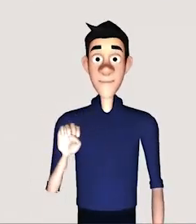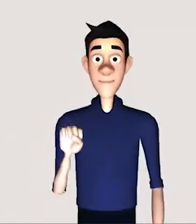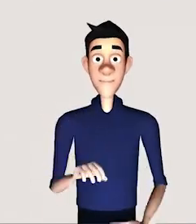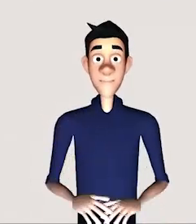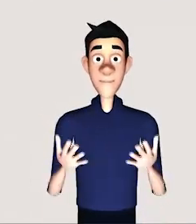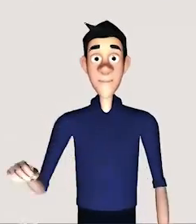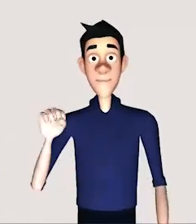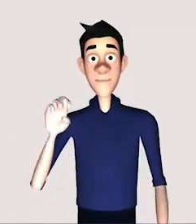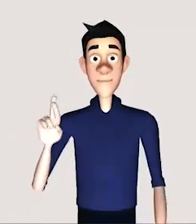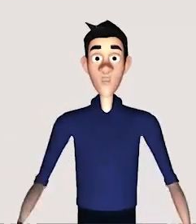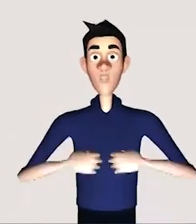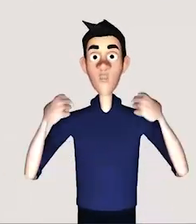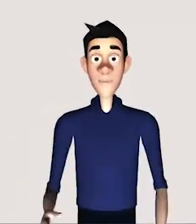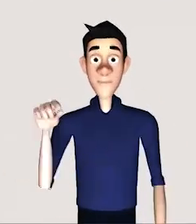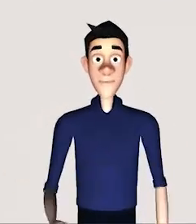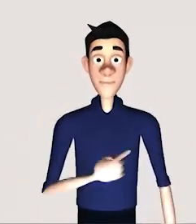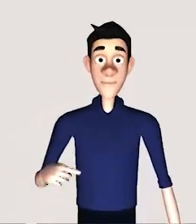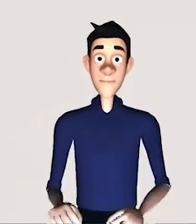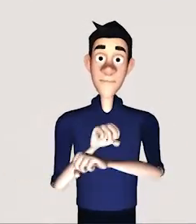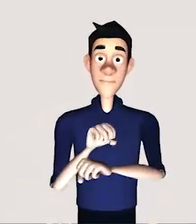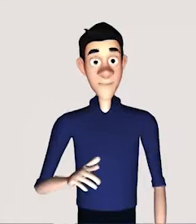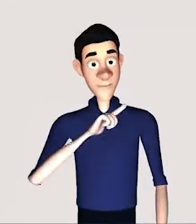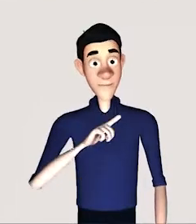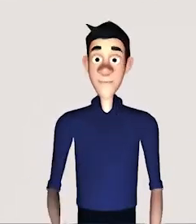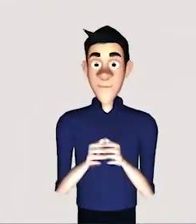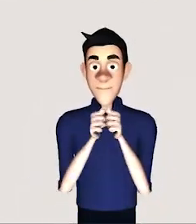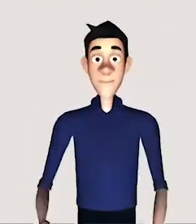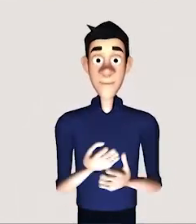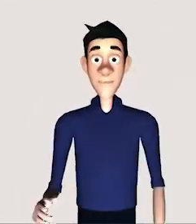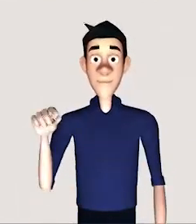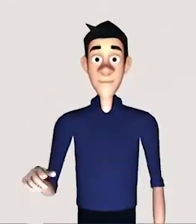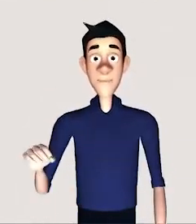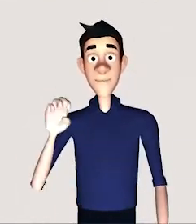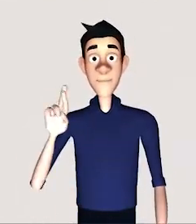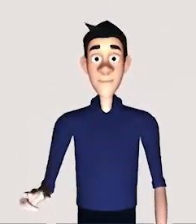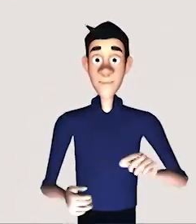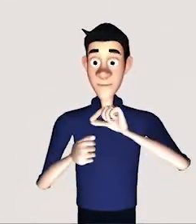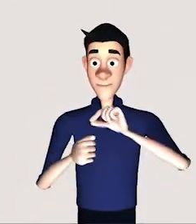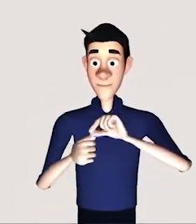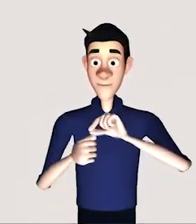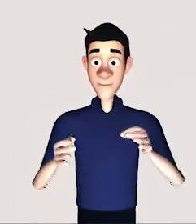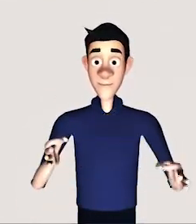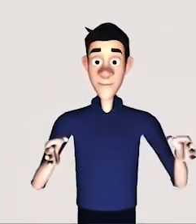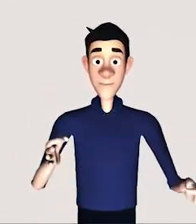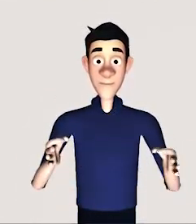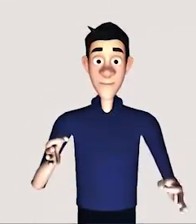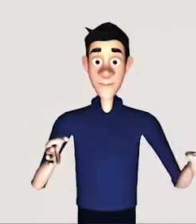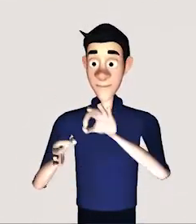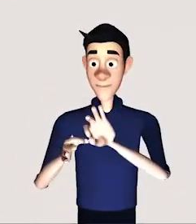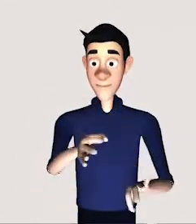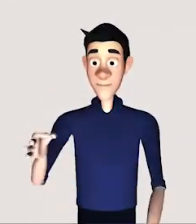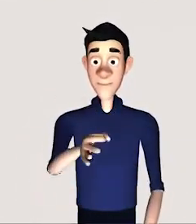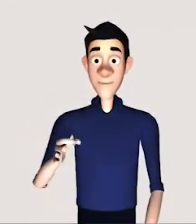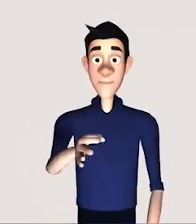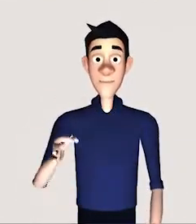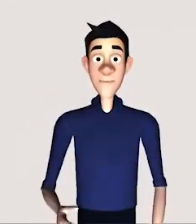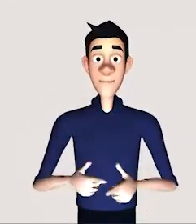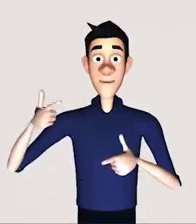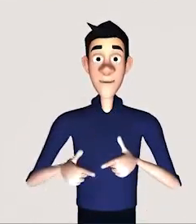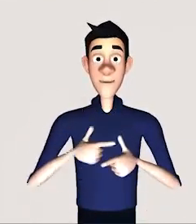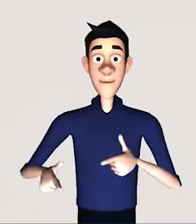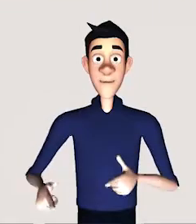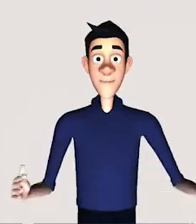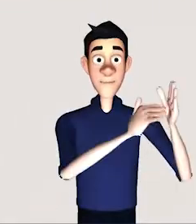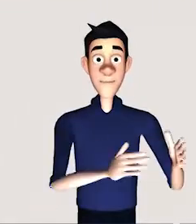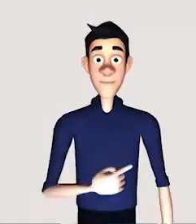o desenho e desenvolvimento desse estudo, pensando qual é o recurso necessário, qual é o tempo disponível e o que é que eu preciso fazer